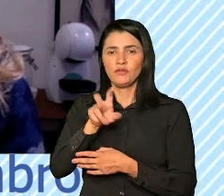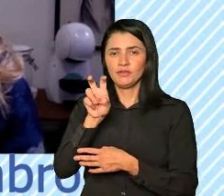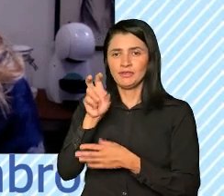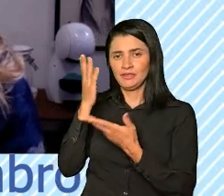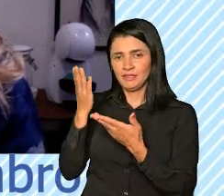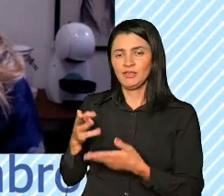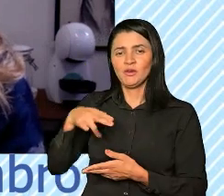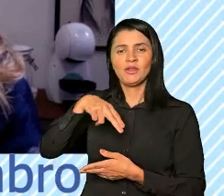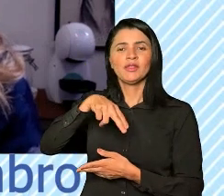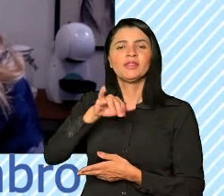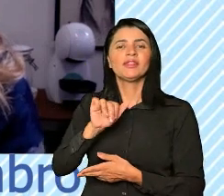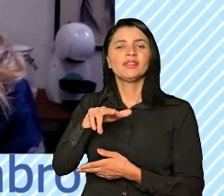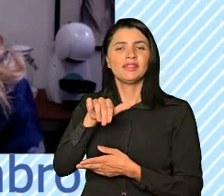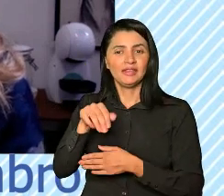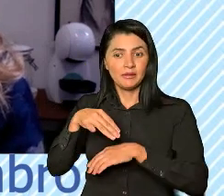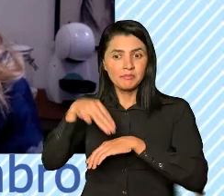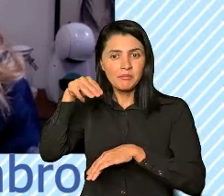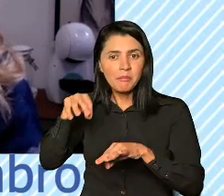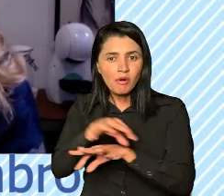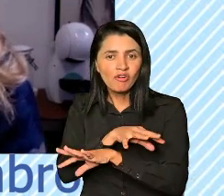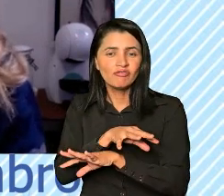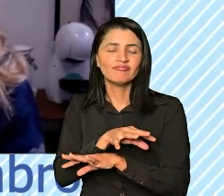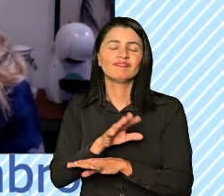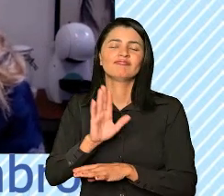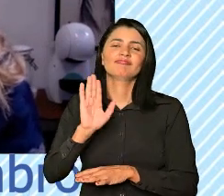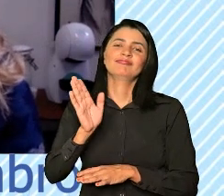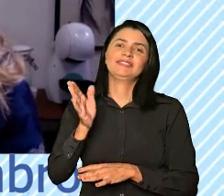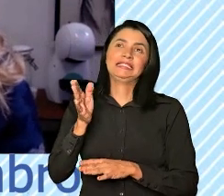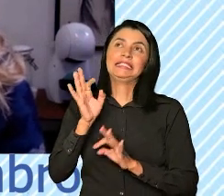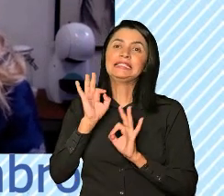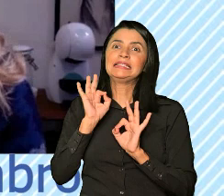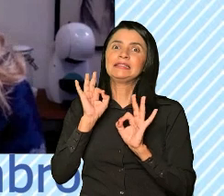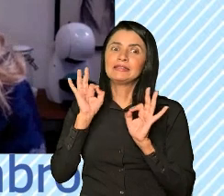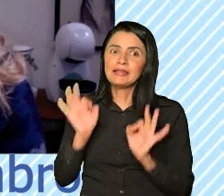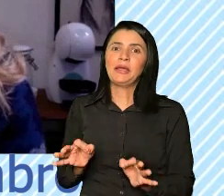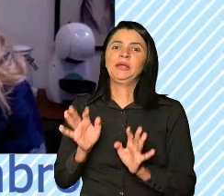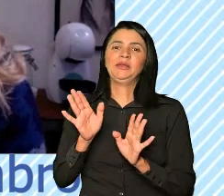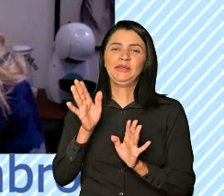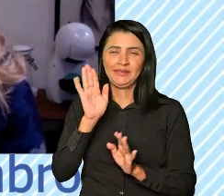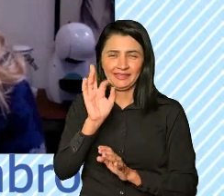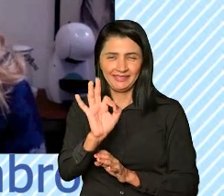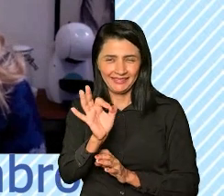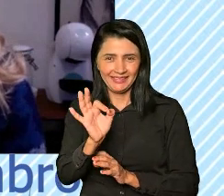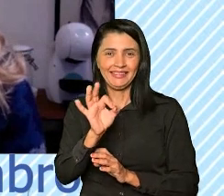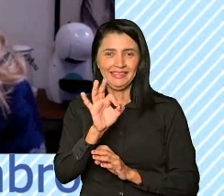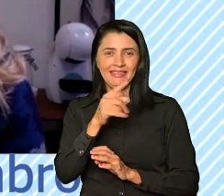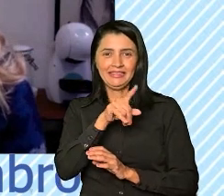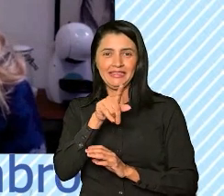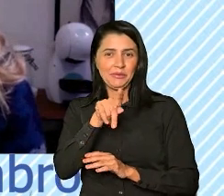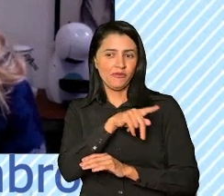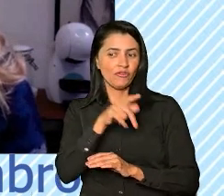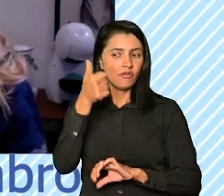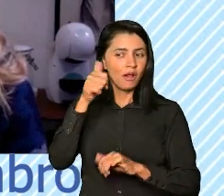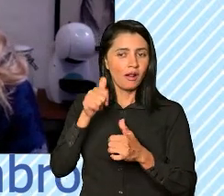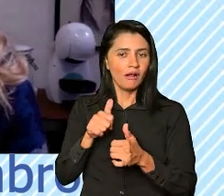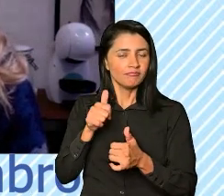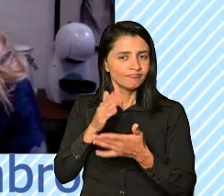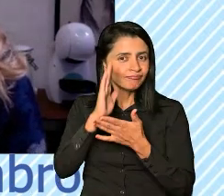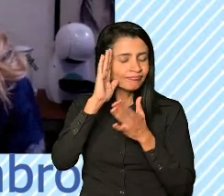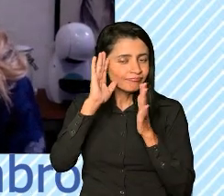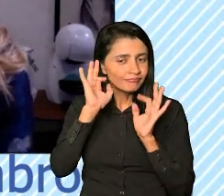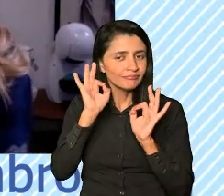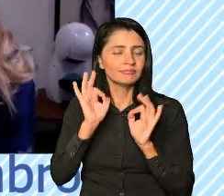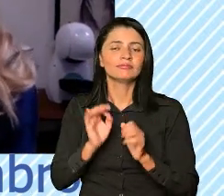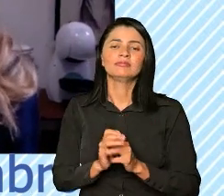será mestre, se tudo der certo, não é, Nina? Se a banca deixar, mas vai dar.